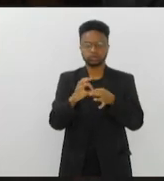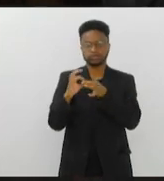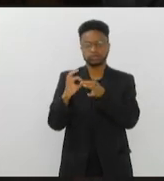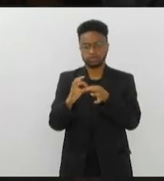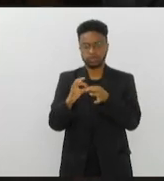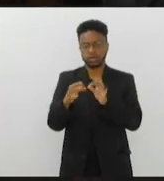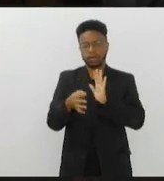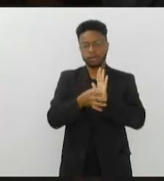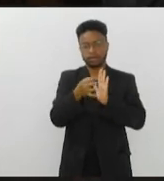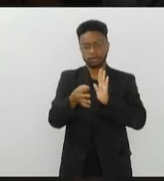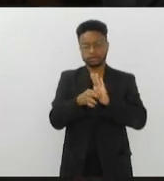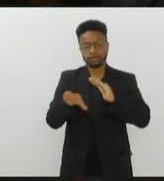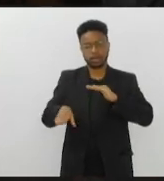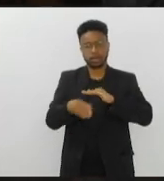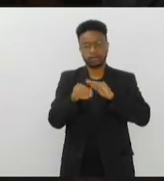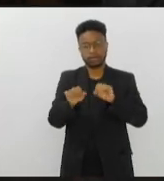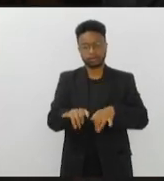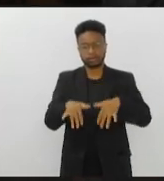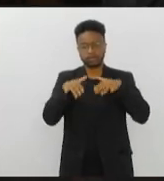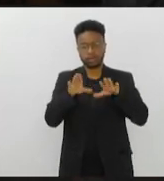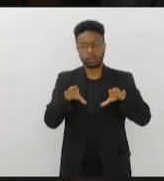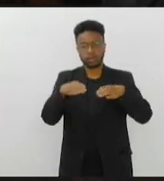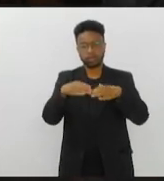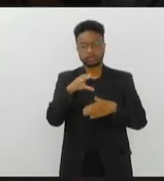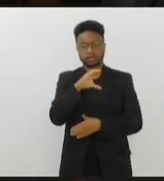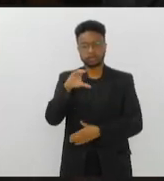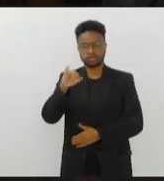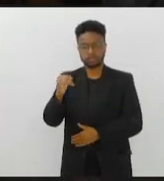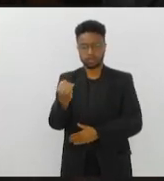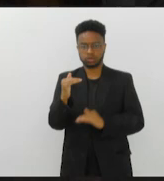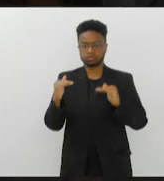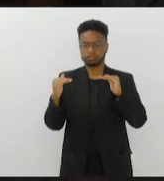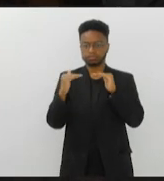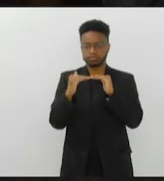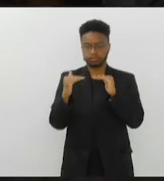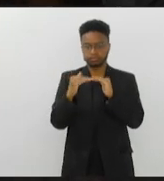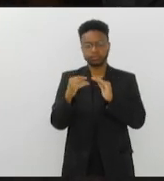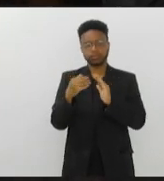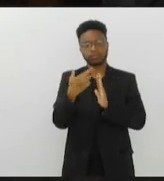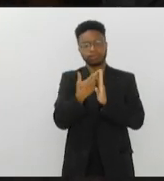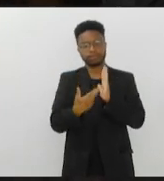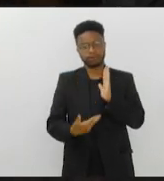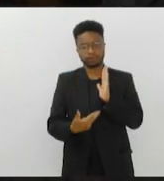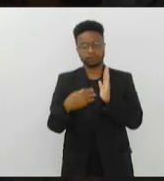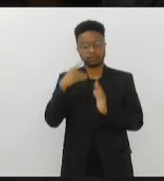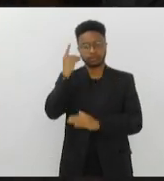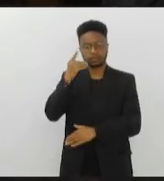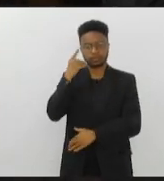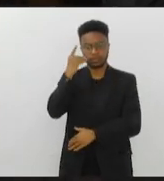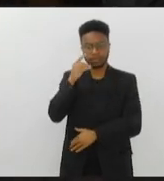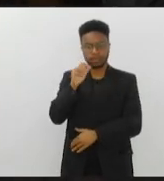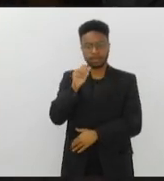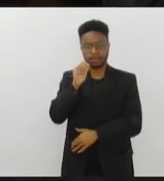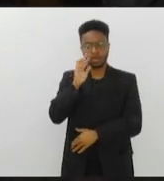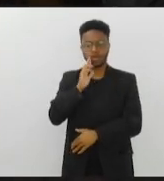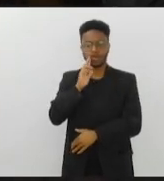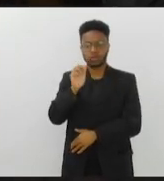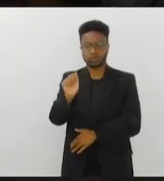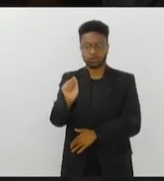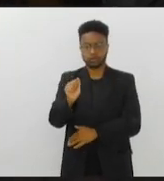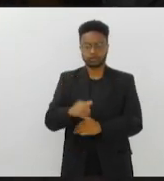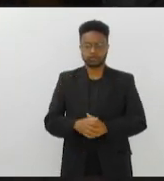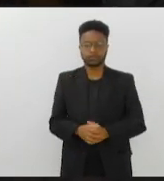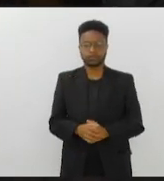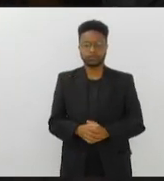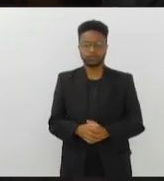Parecer, a emenda de plenário da Comissão de Constituição e Justiça favorável, relatoria do deputado Rodrigo Amorim.